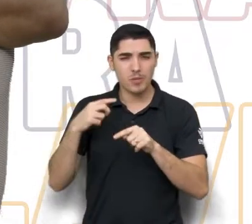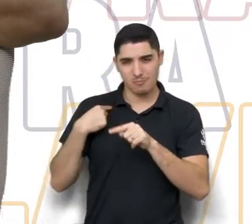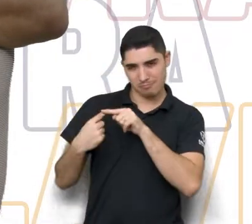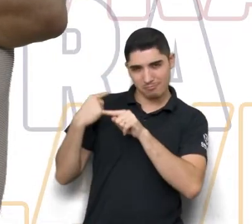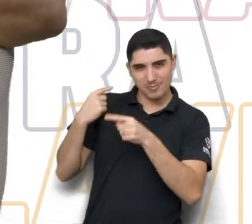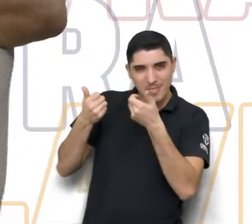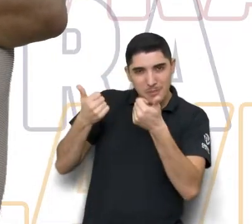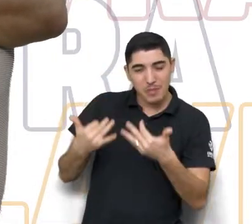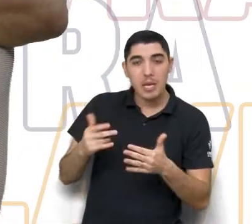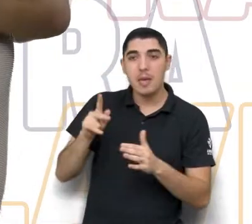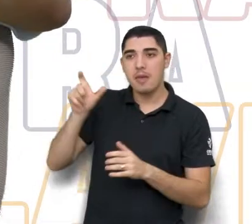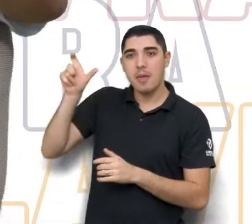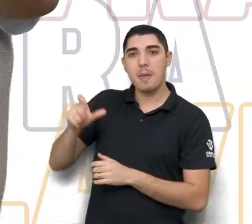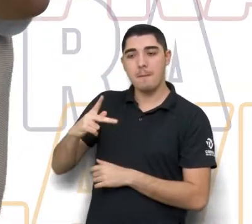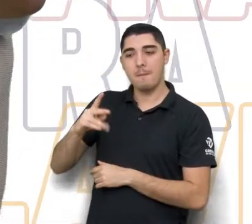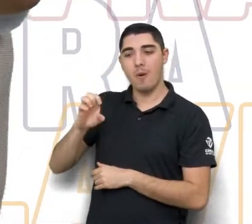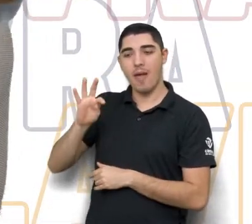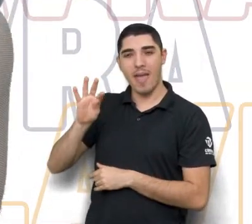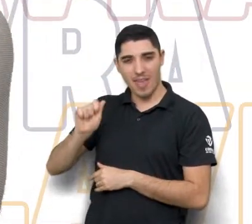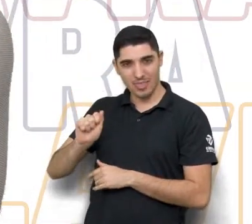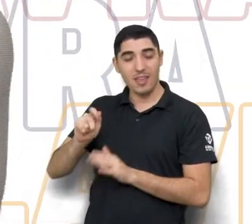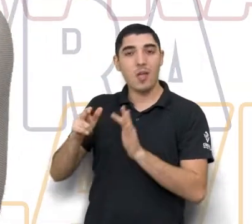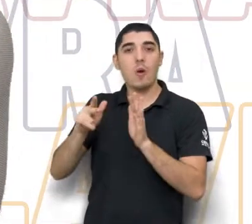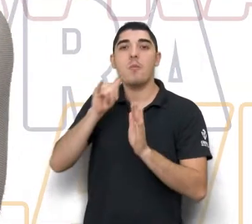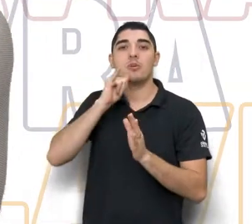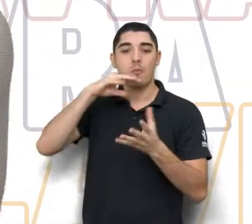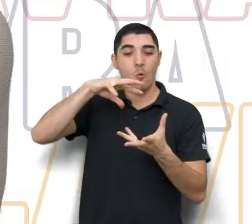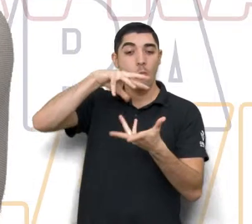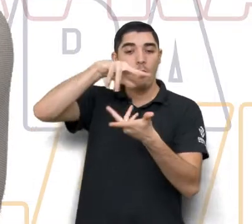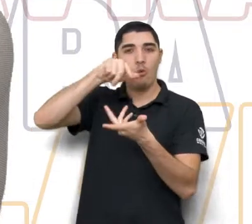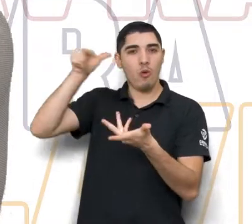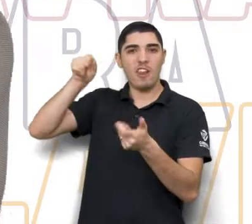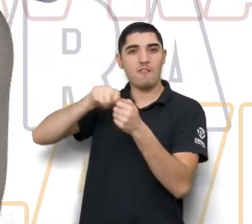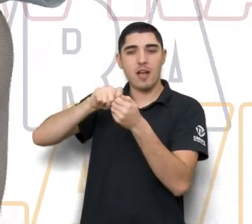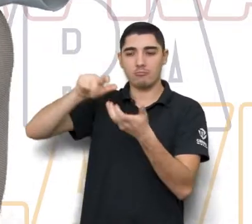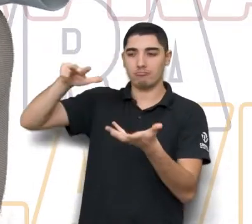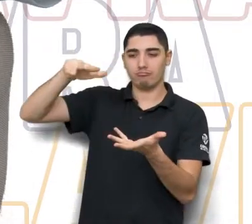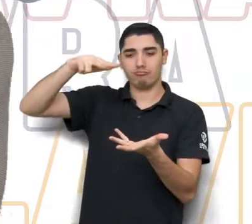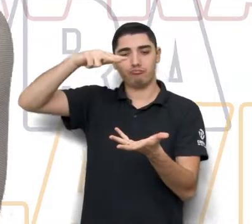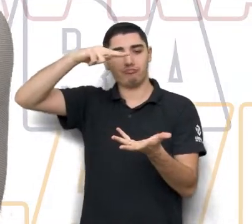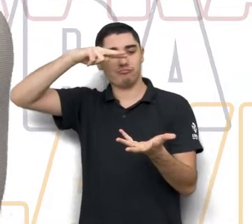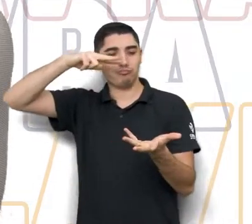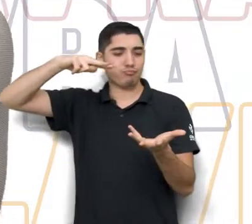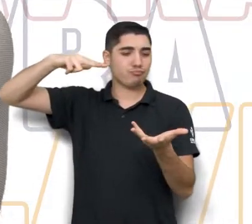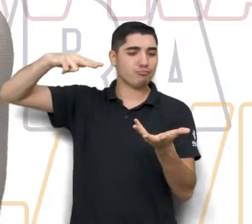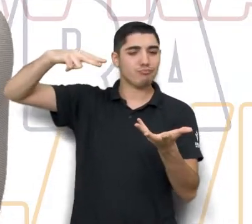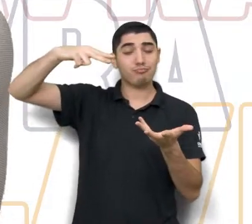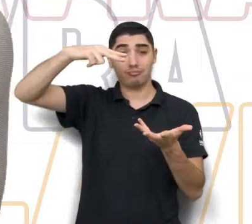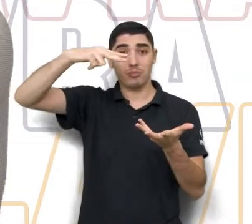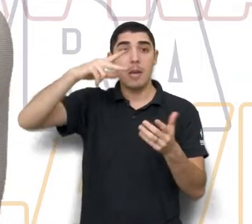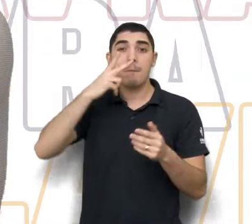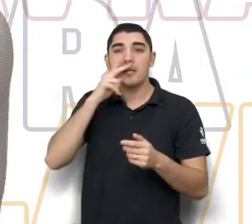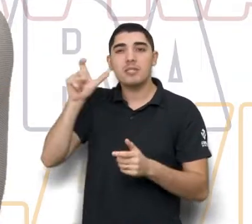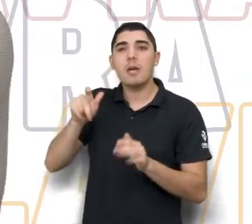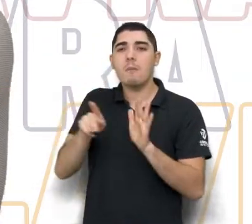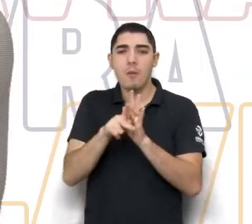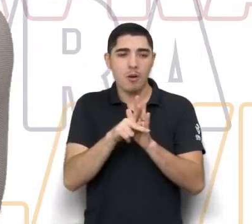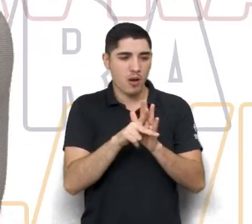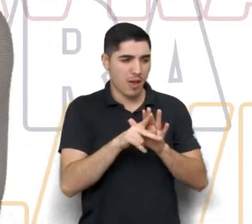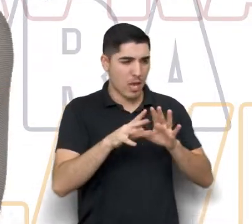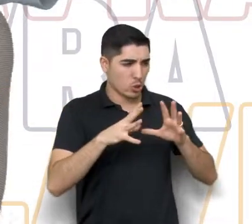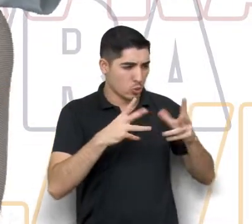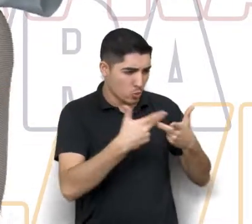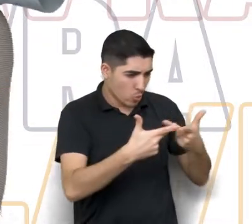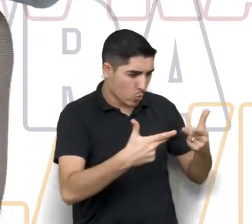atrás, é a antena do mundo. Então, ele rastreia, ele faz a varredura, né, do que